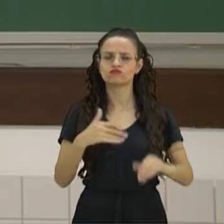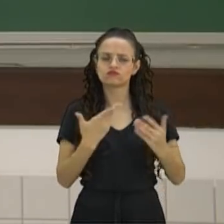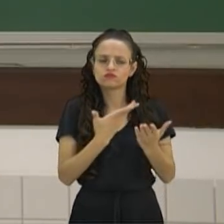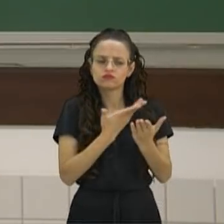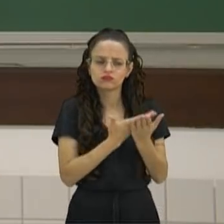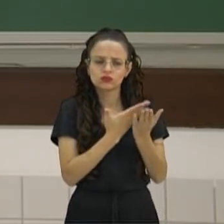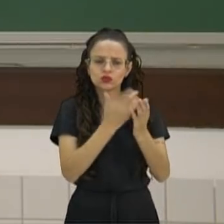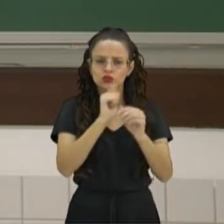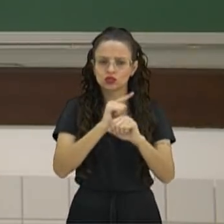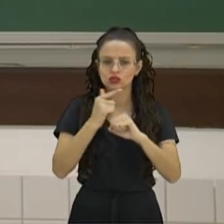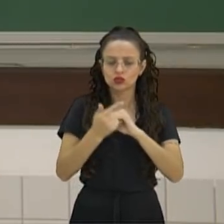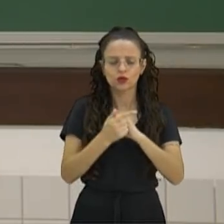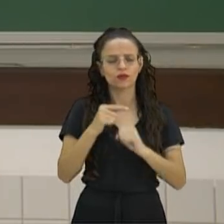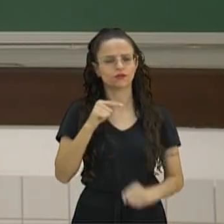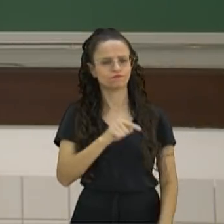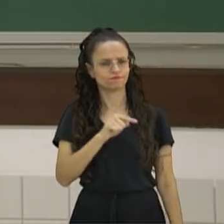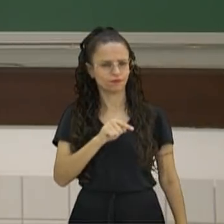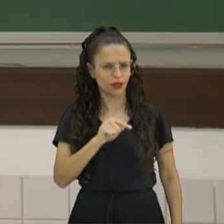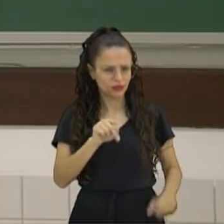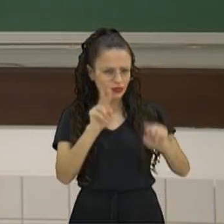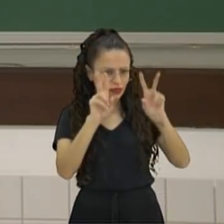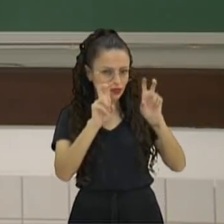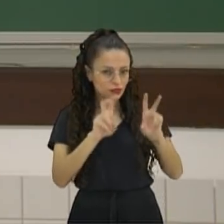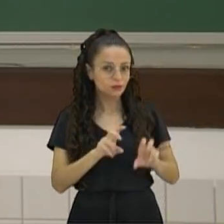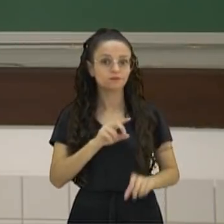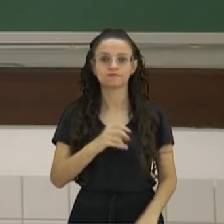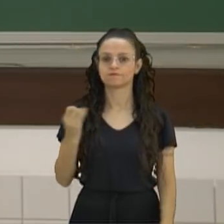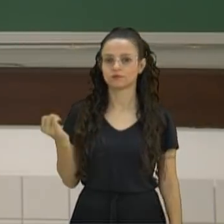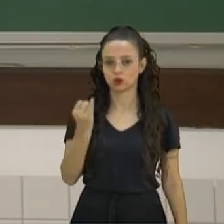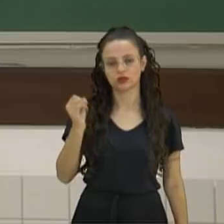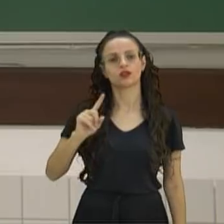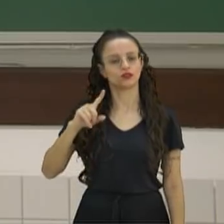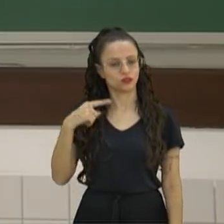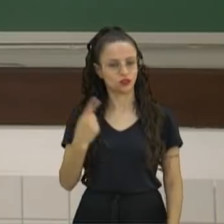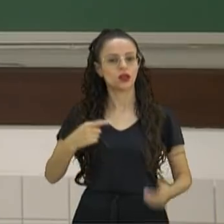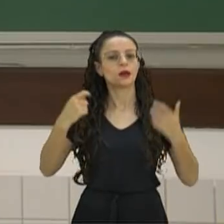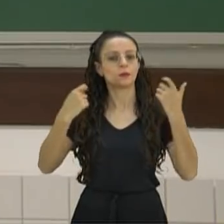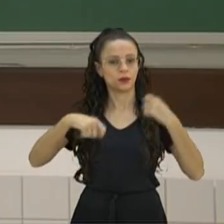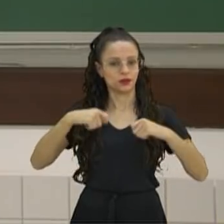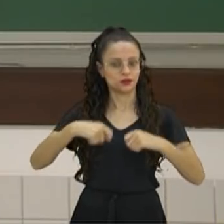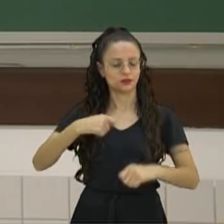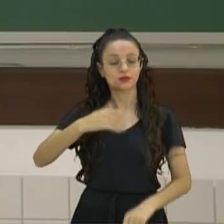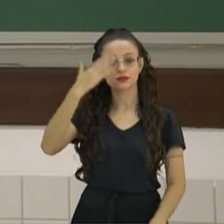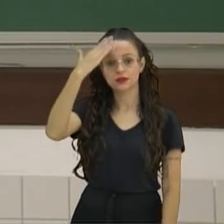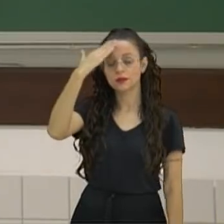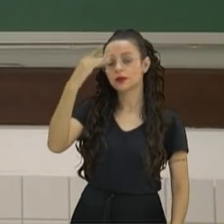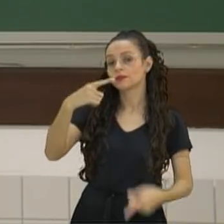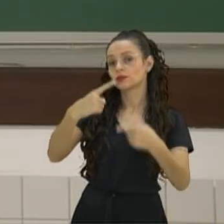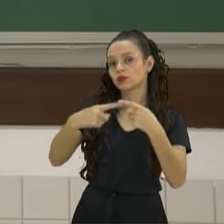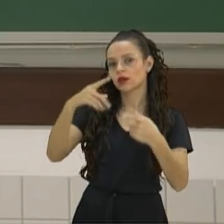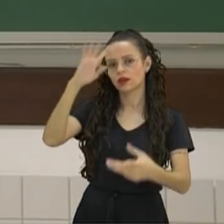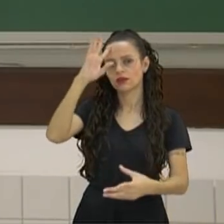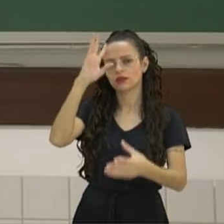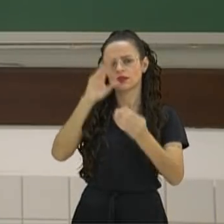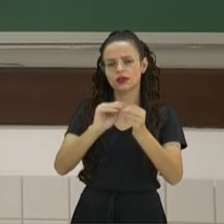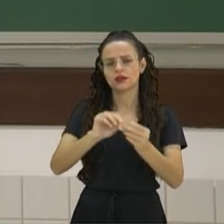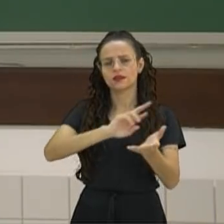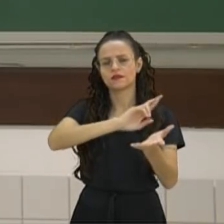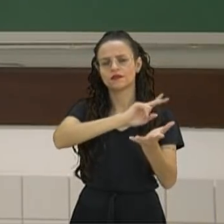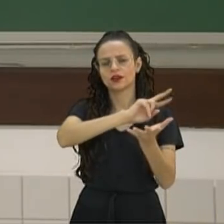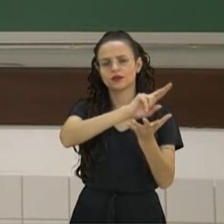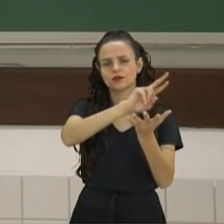geografia, são essenciais, aquilo que a gente tem que saber para o entendimento de diversos